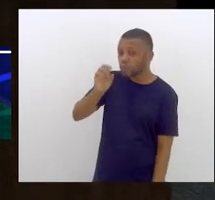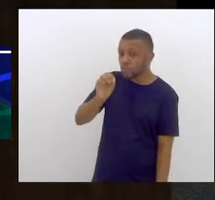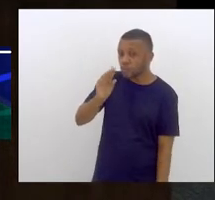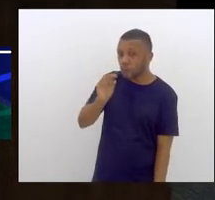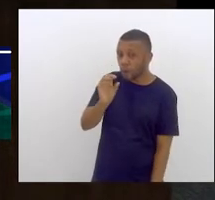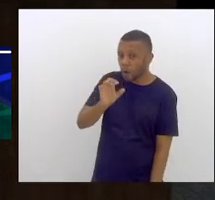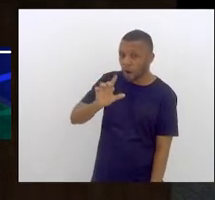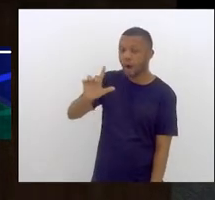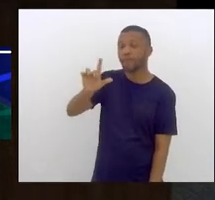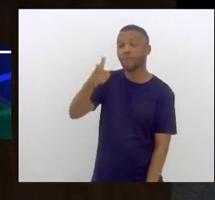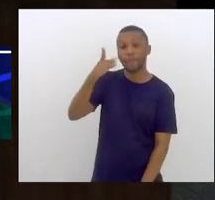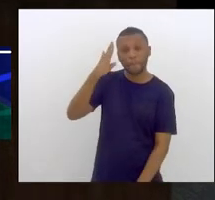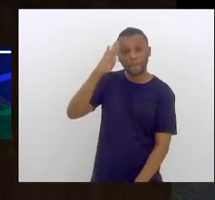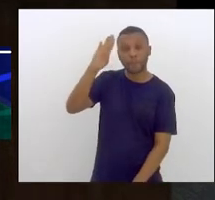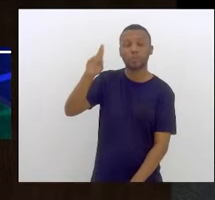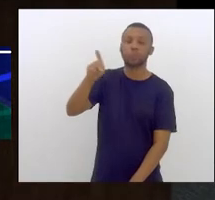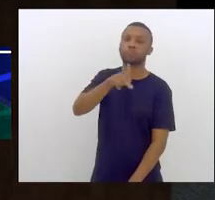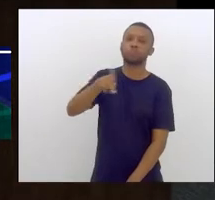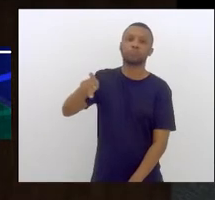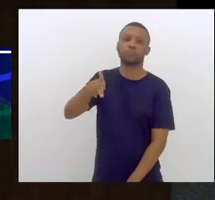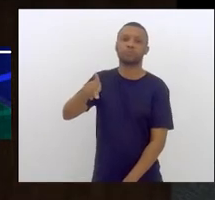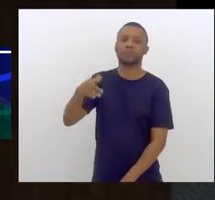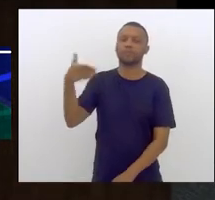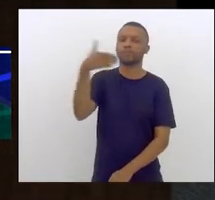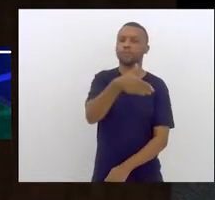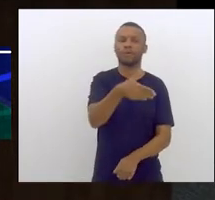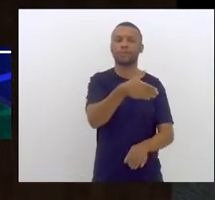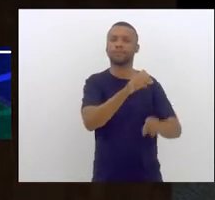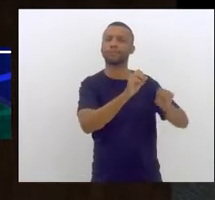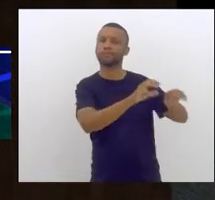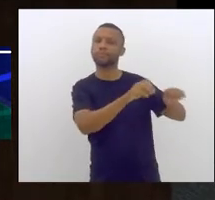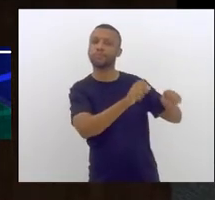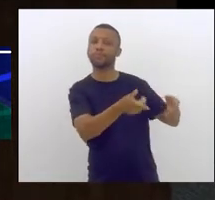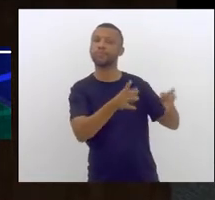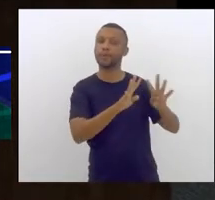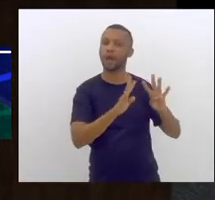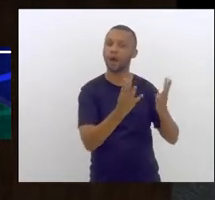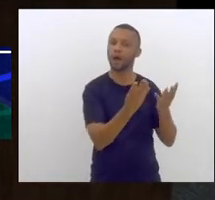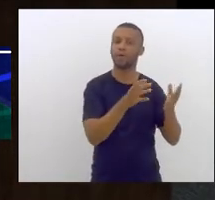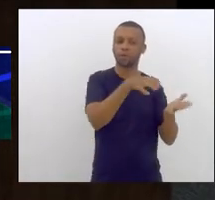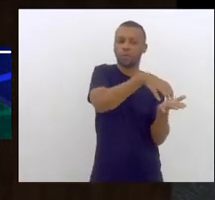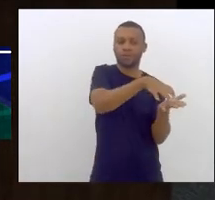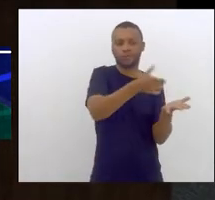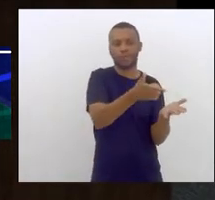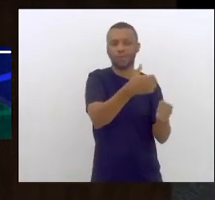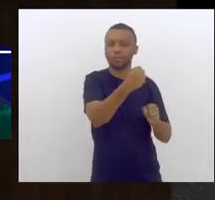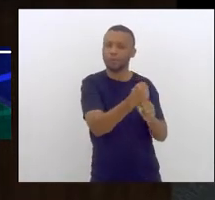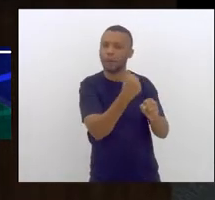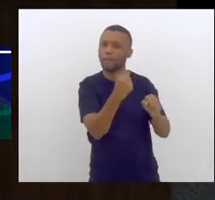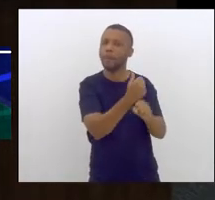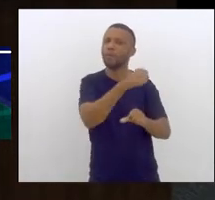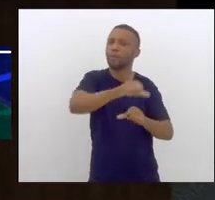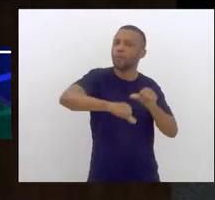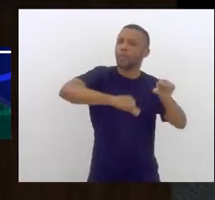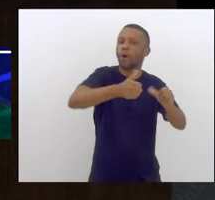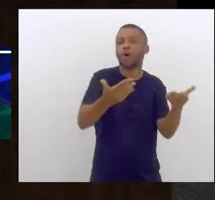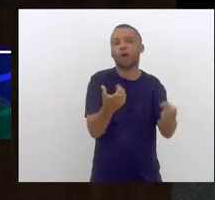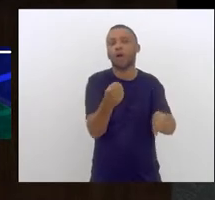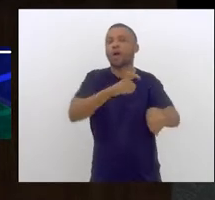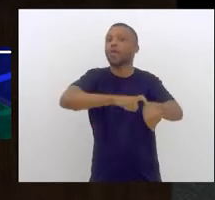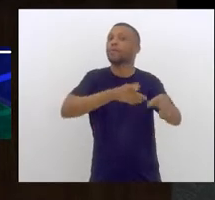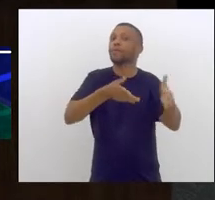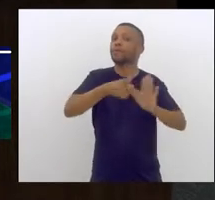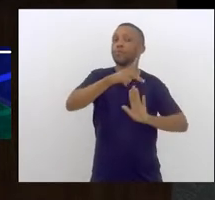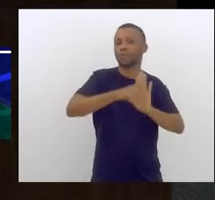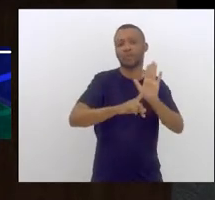mestre e deu muito curso lá em Patia, e a aldeia está sendo toda recuperada agora no período do